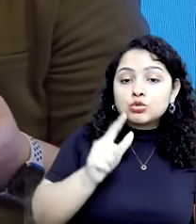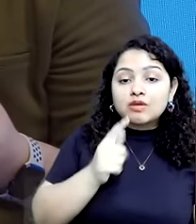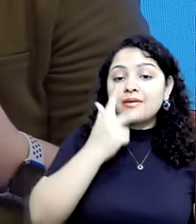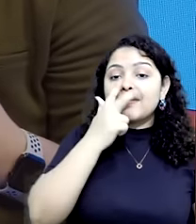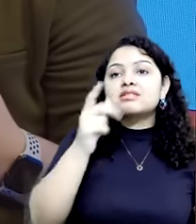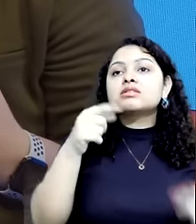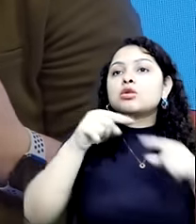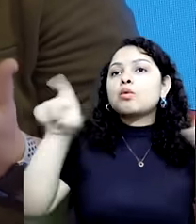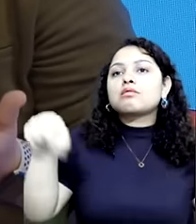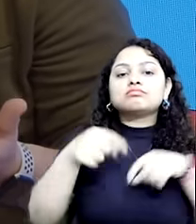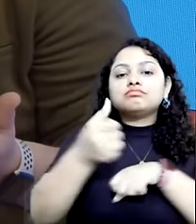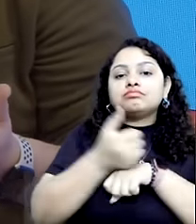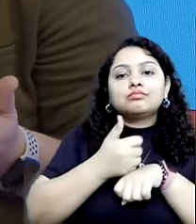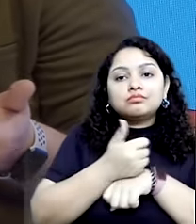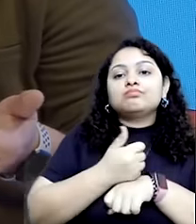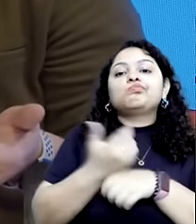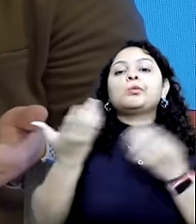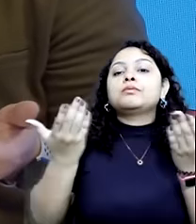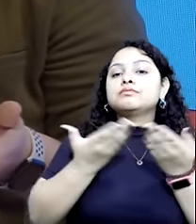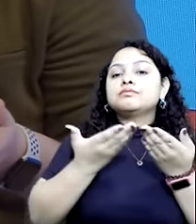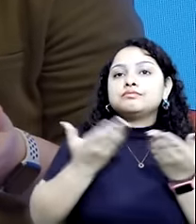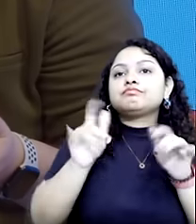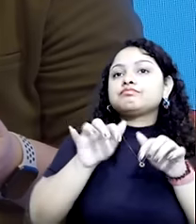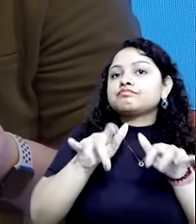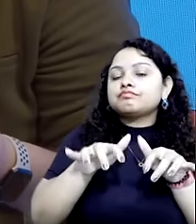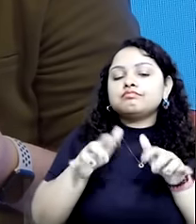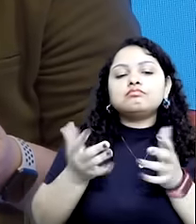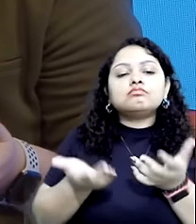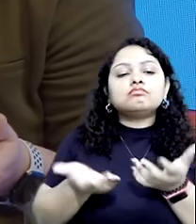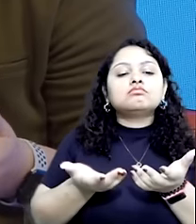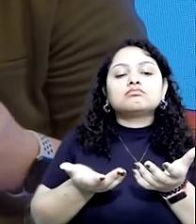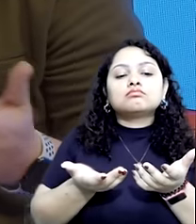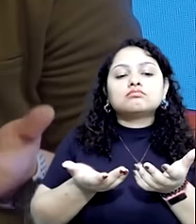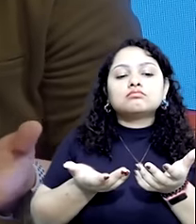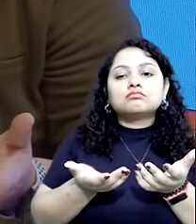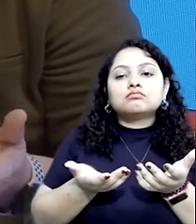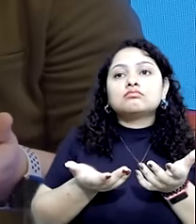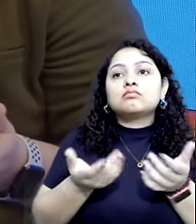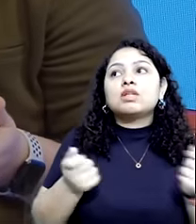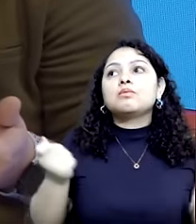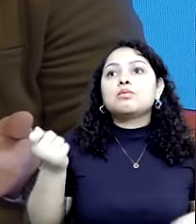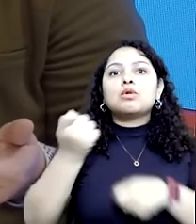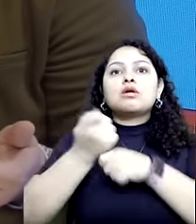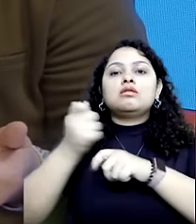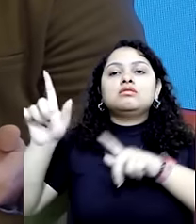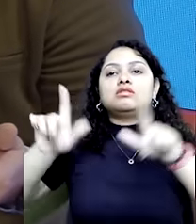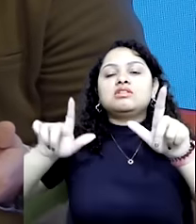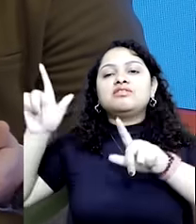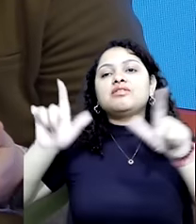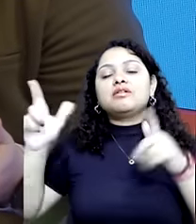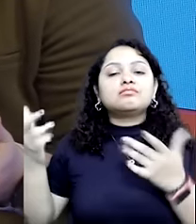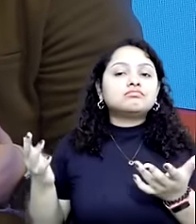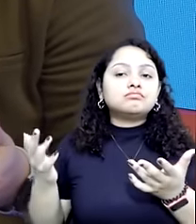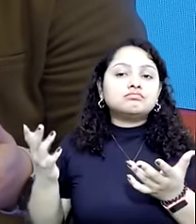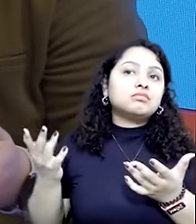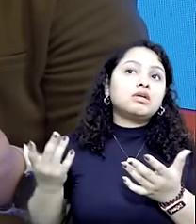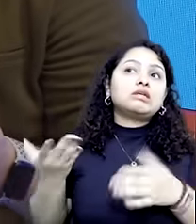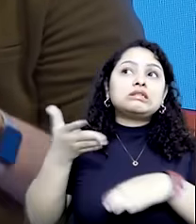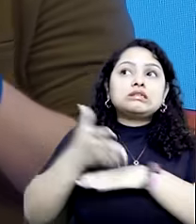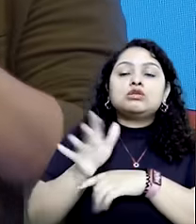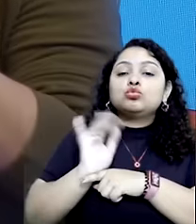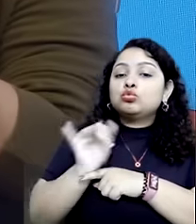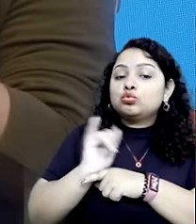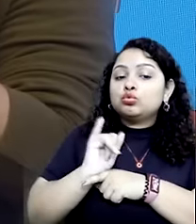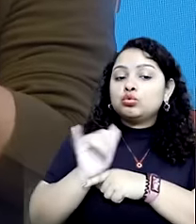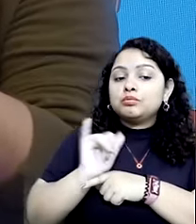assim hoje a gente tem a possibilidade de pegar um computador um notebook plugar numa TV por exemplo e você entrar num YouTube